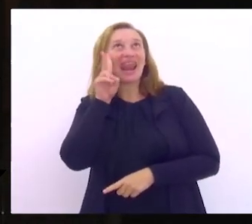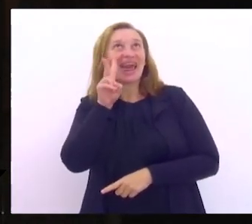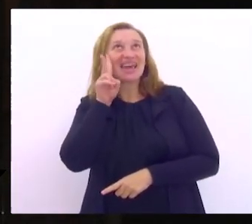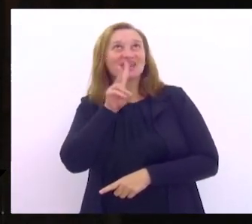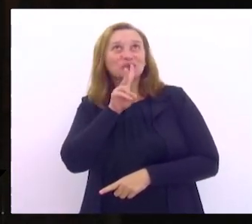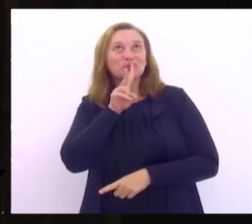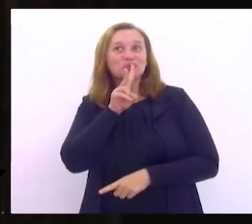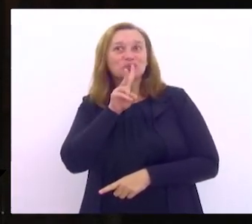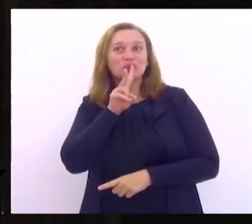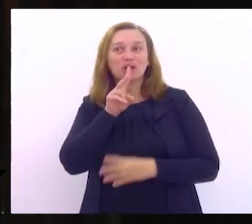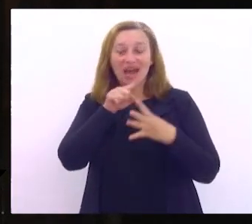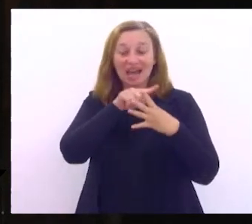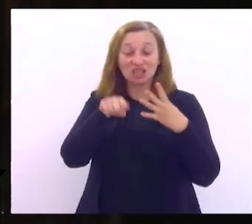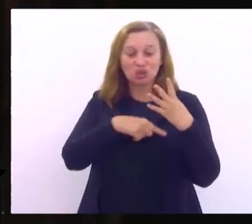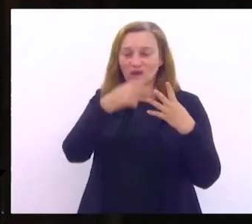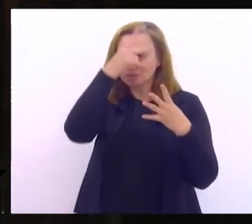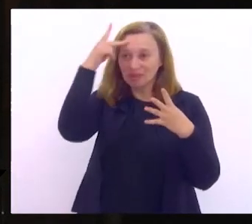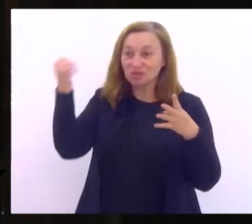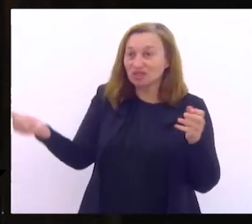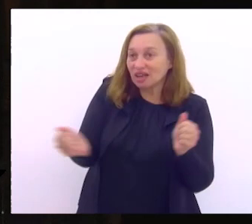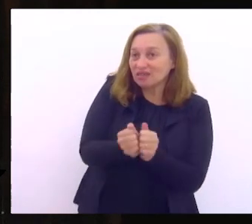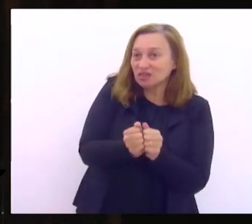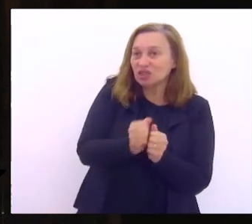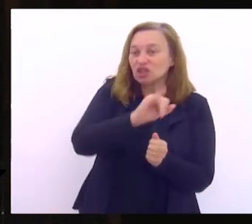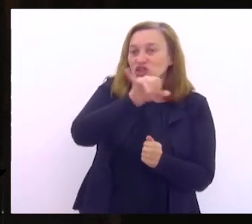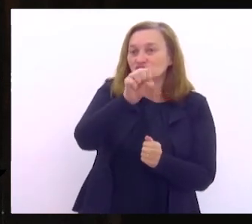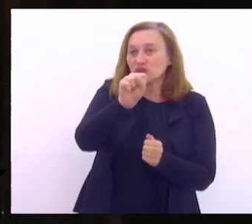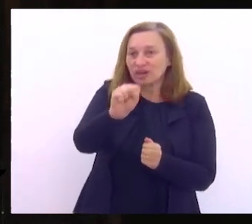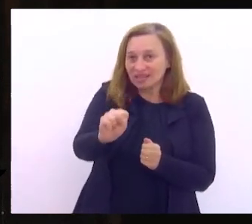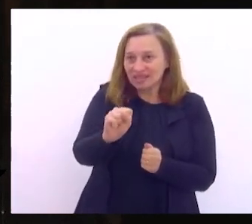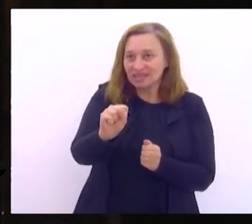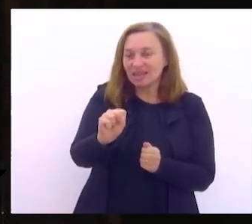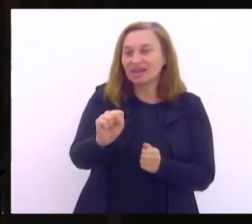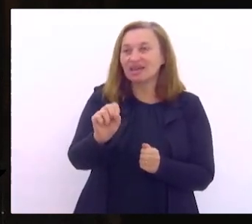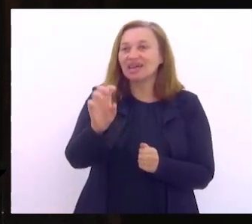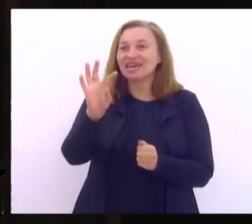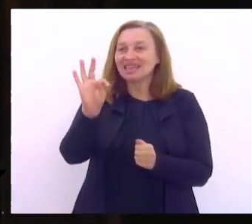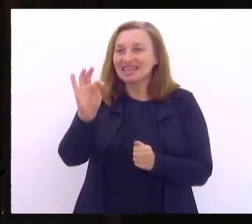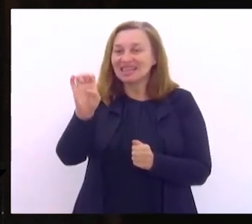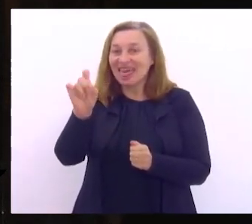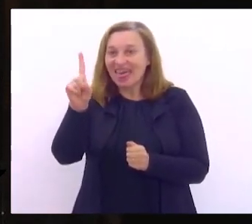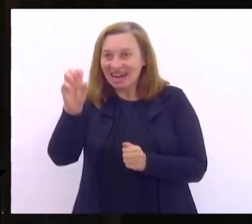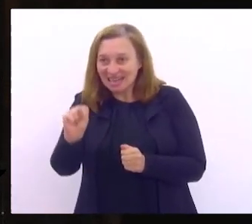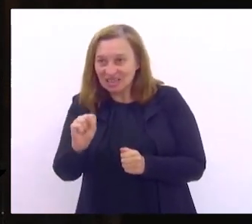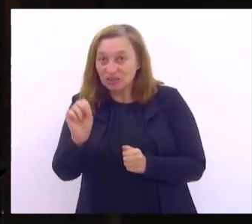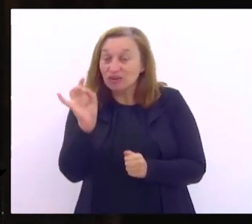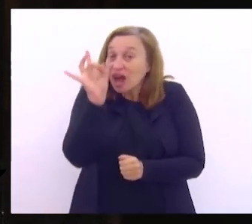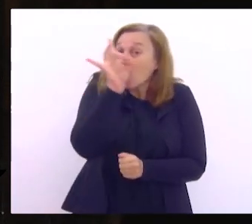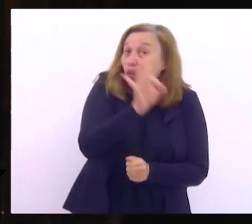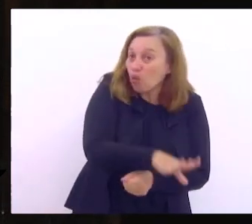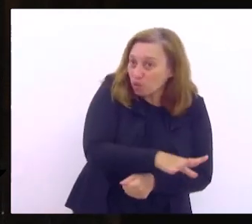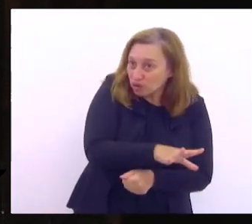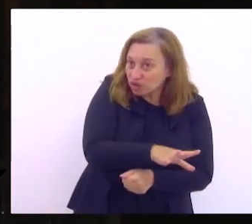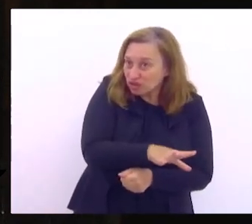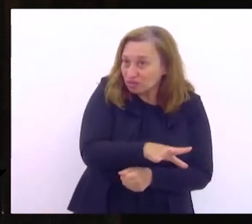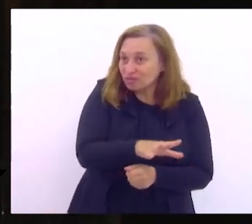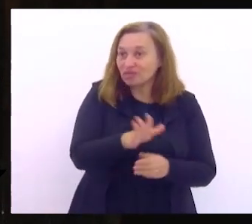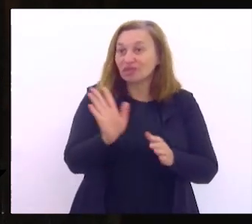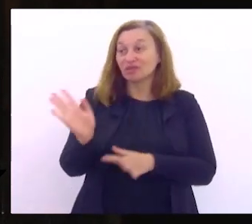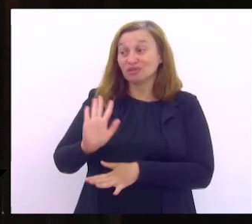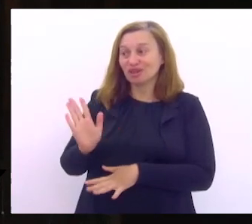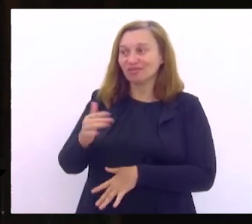o quarteto daquele 4%, que era Joyce Sato, Teles, foi a última competição do Zé Teles da Conceição, foi a despedida